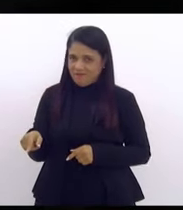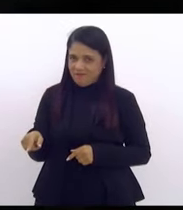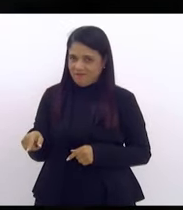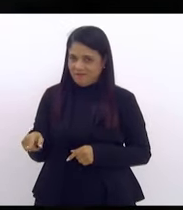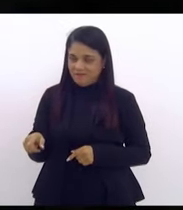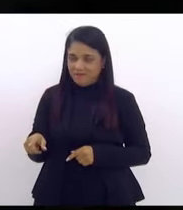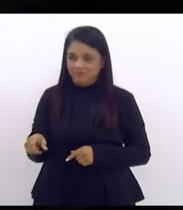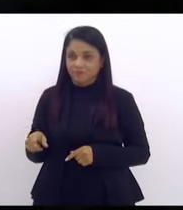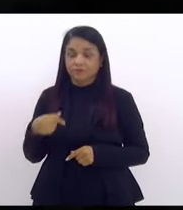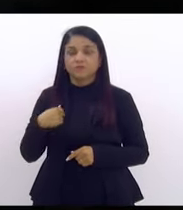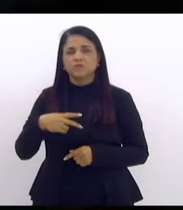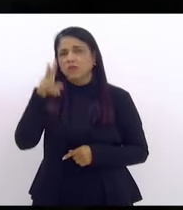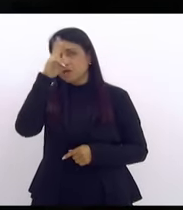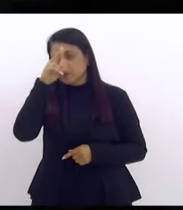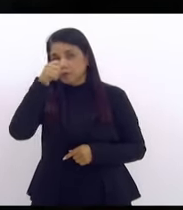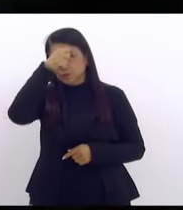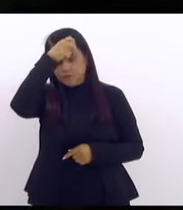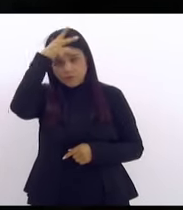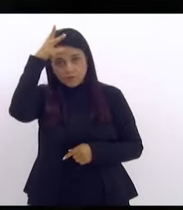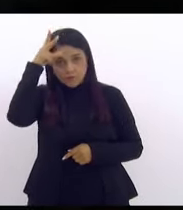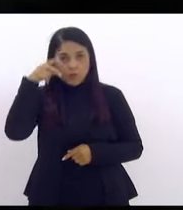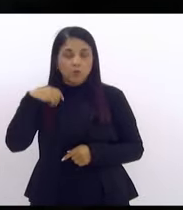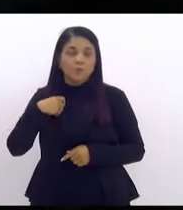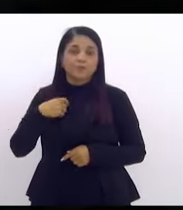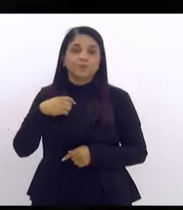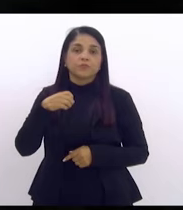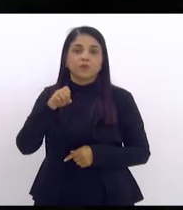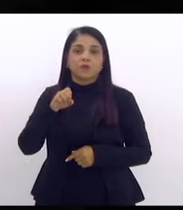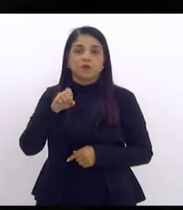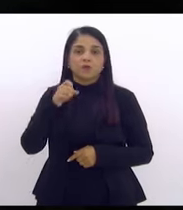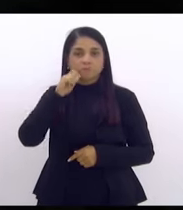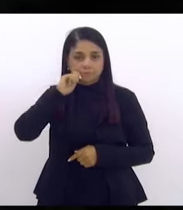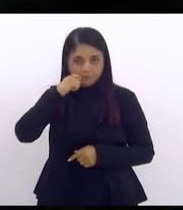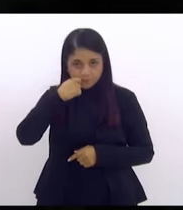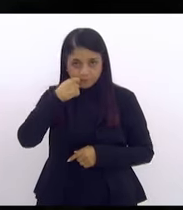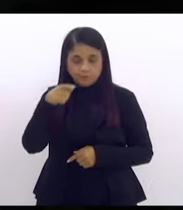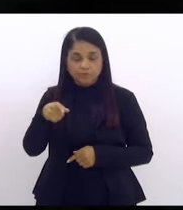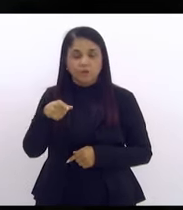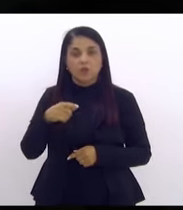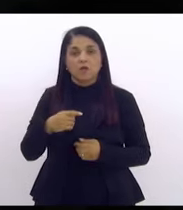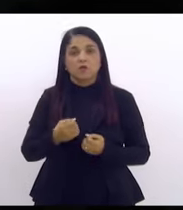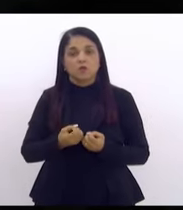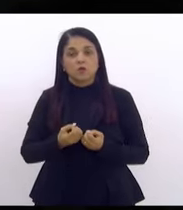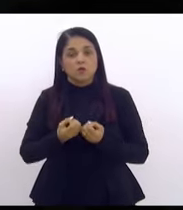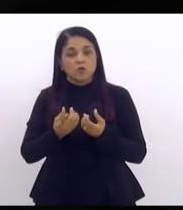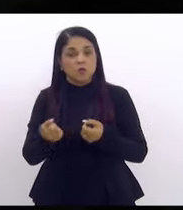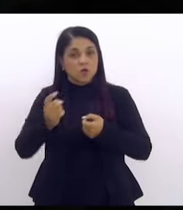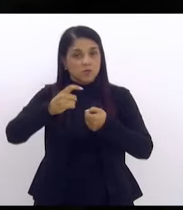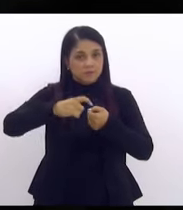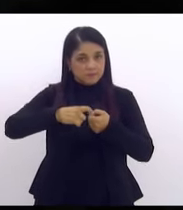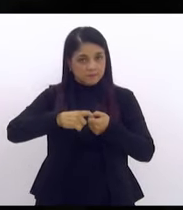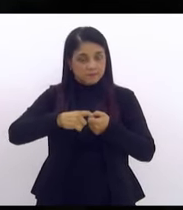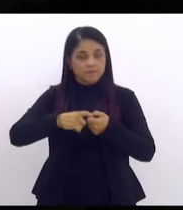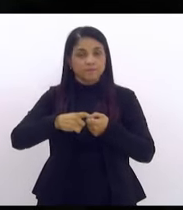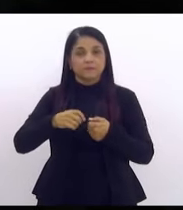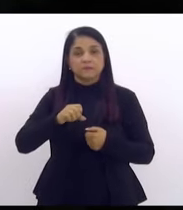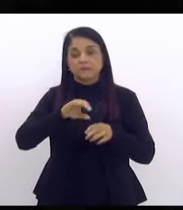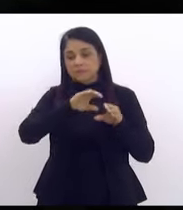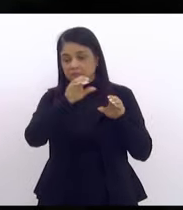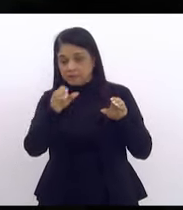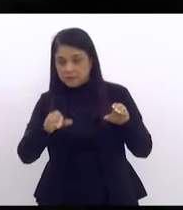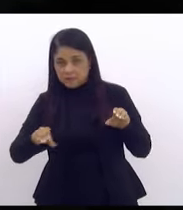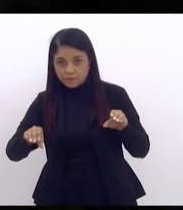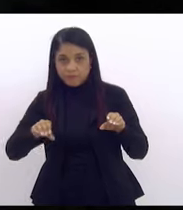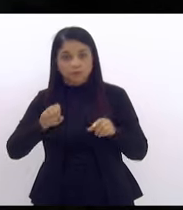que o prefeito Eduardo Paes, quando da concessão do saneamento, o Estado se considerava